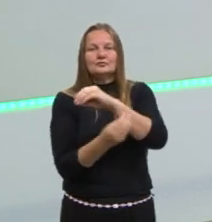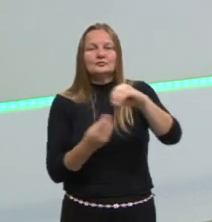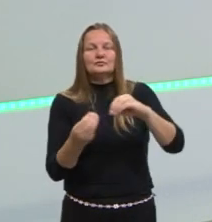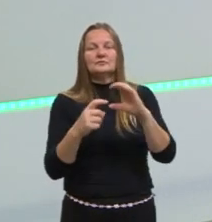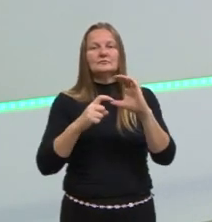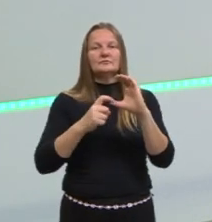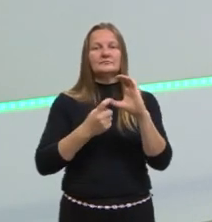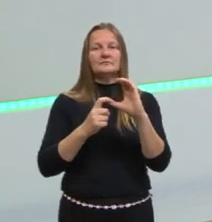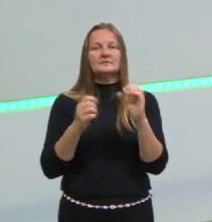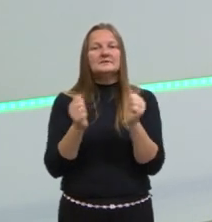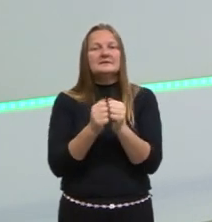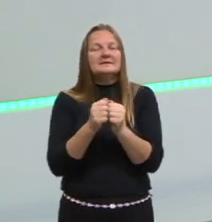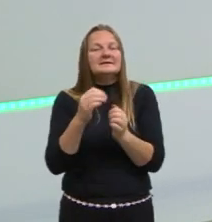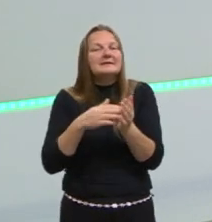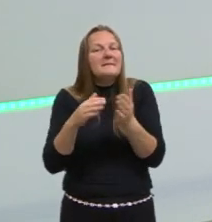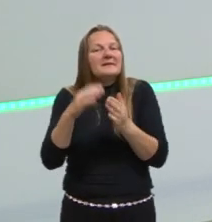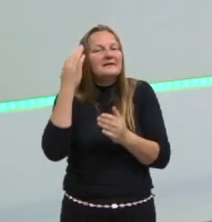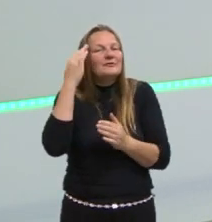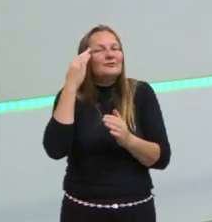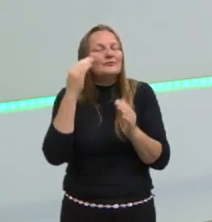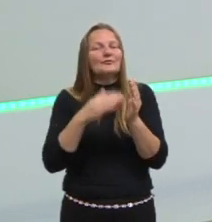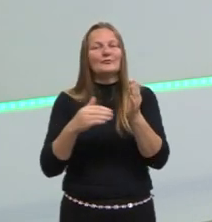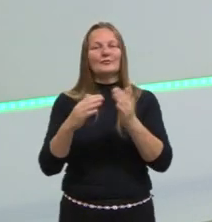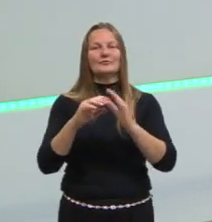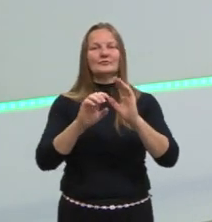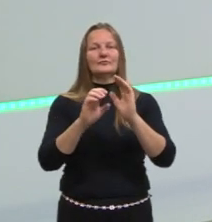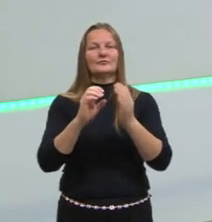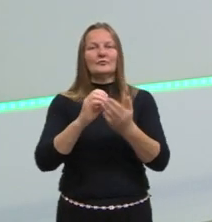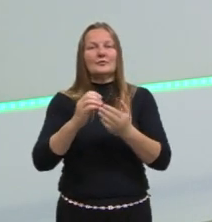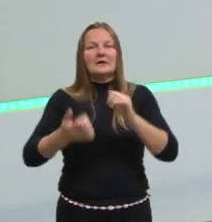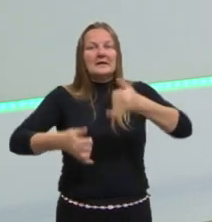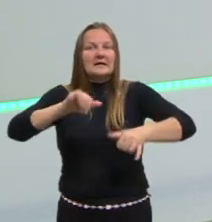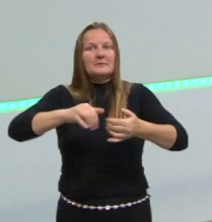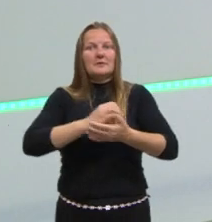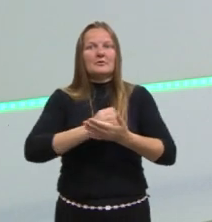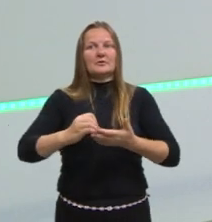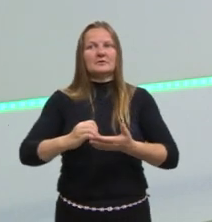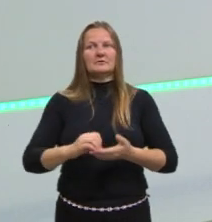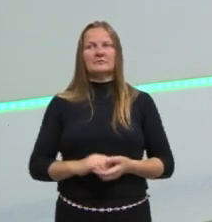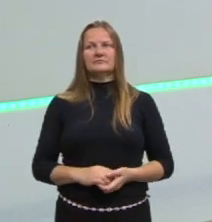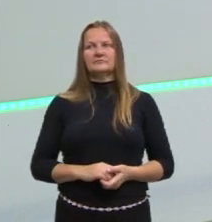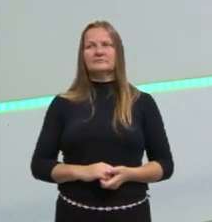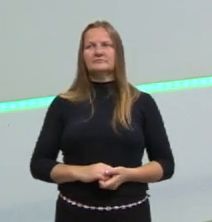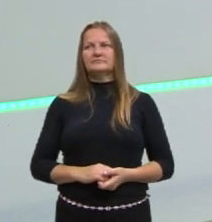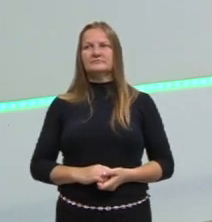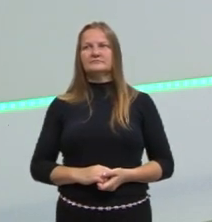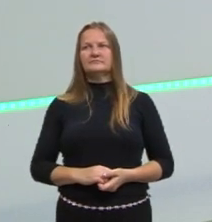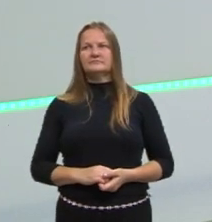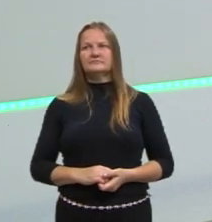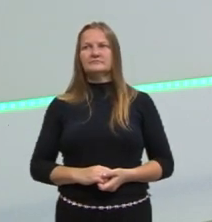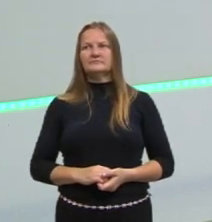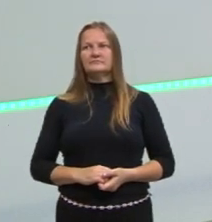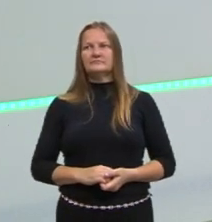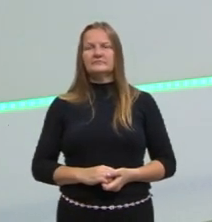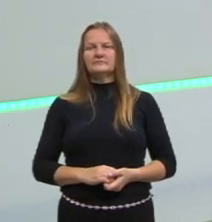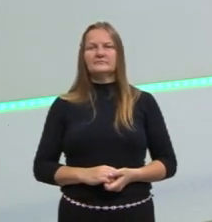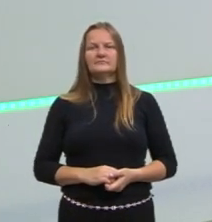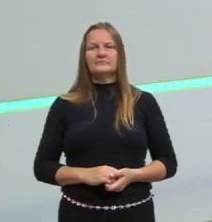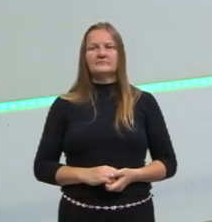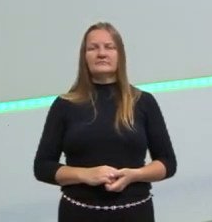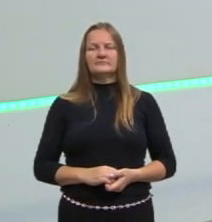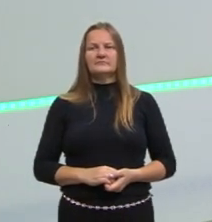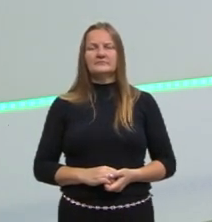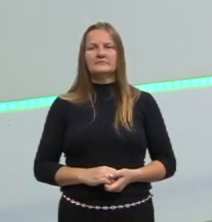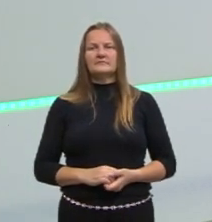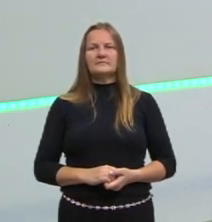é importante saber todos os conceitos de química orgânica Então essa questão de 2020 eu não vou ter tempo de trabalhar